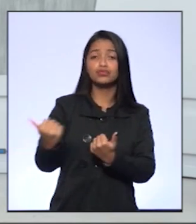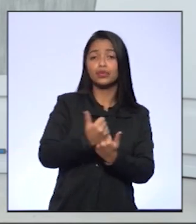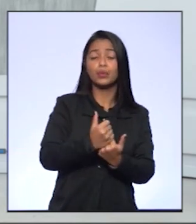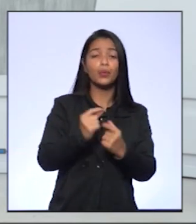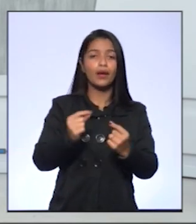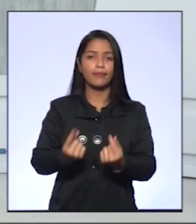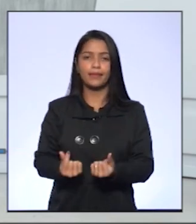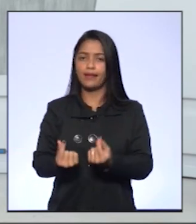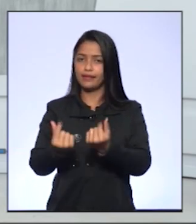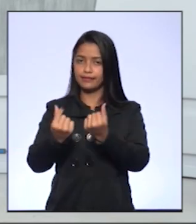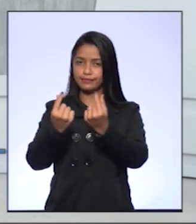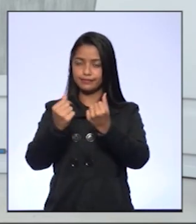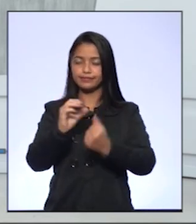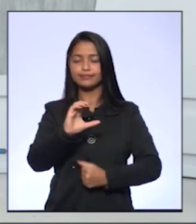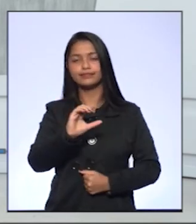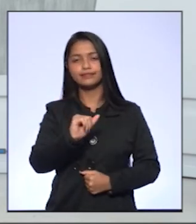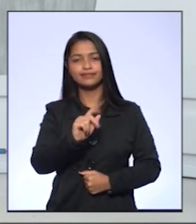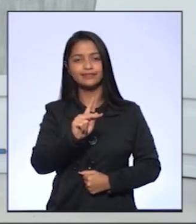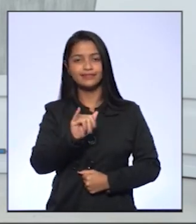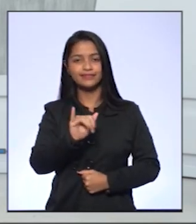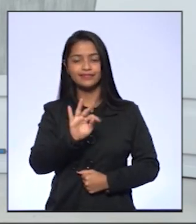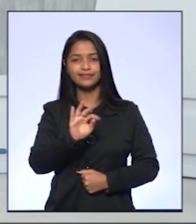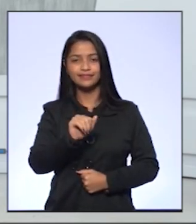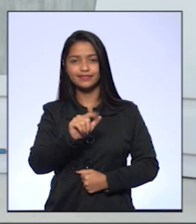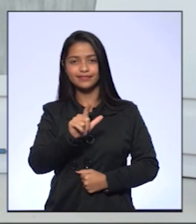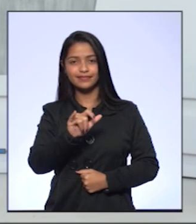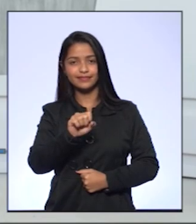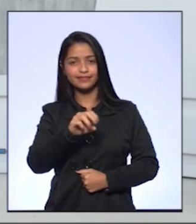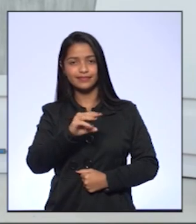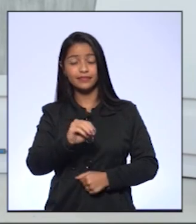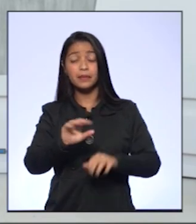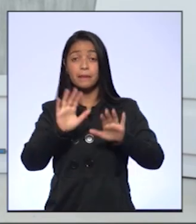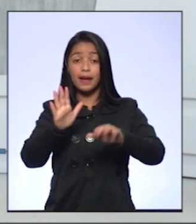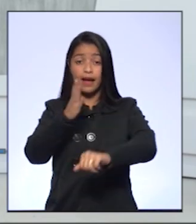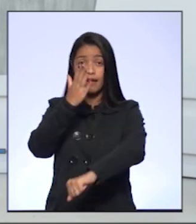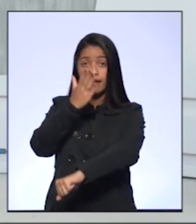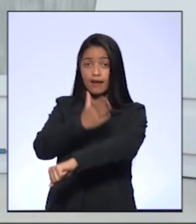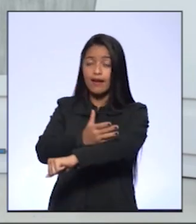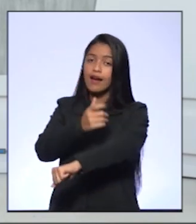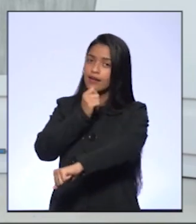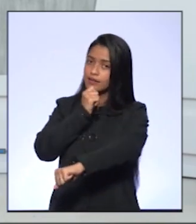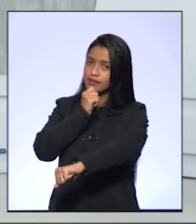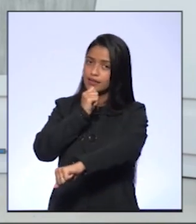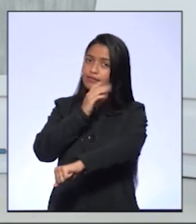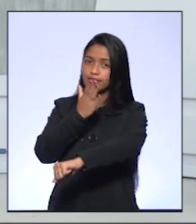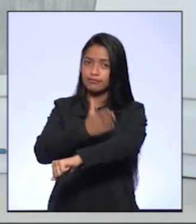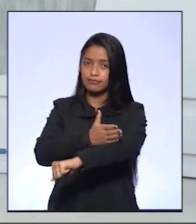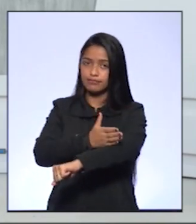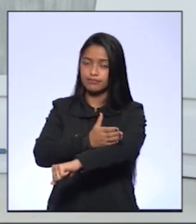mundo capitalista. Portanto, ainda é Idade Média, tá? Eu estou na Idade Média, só que é um período da